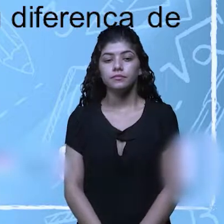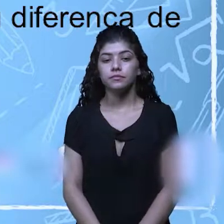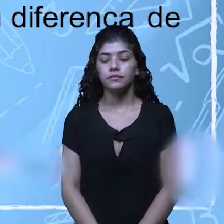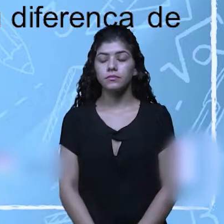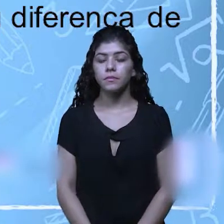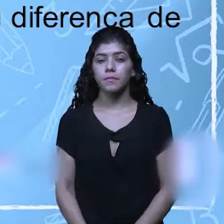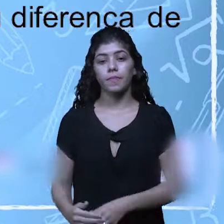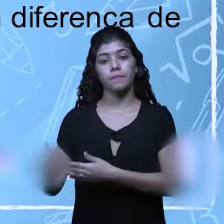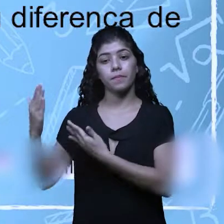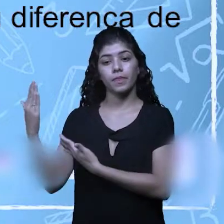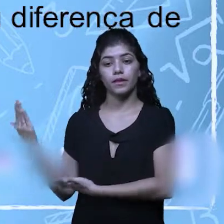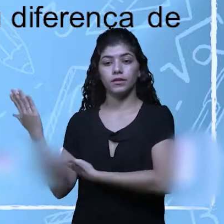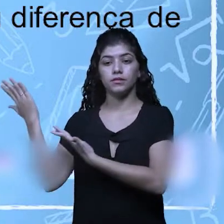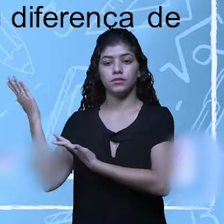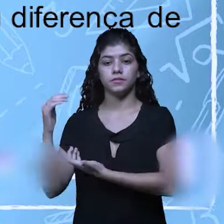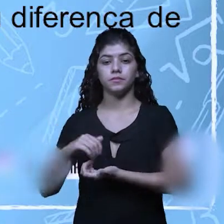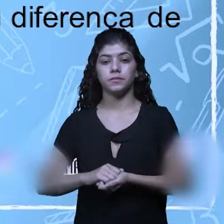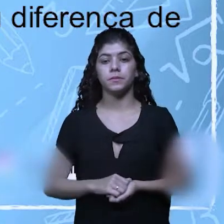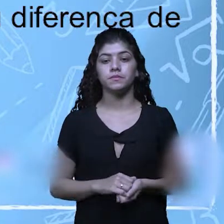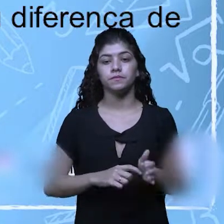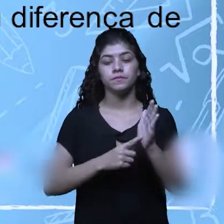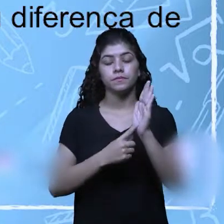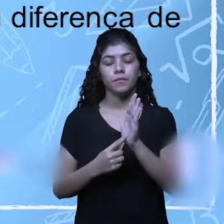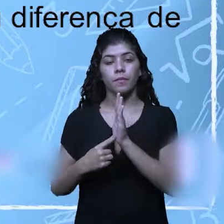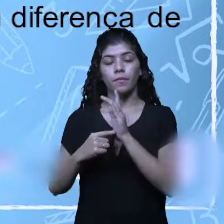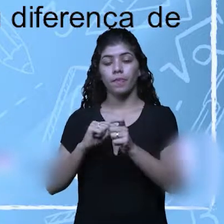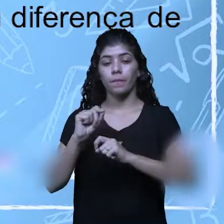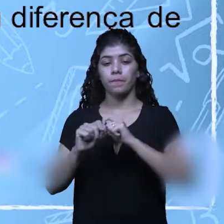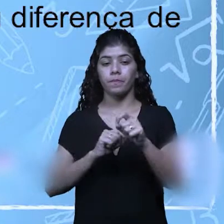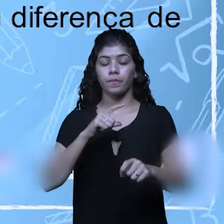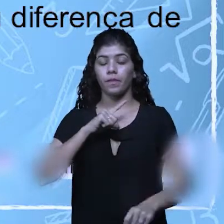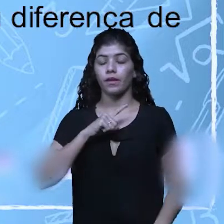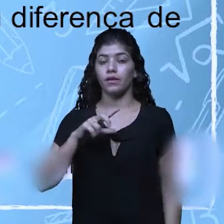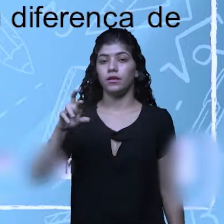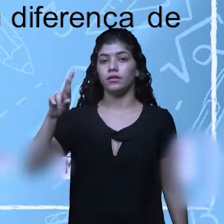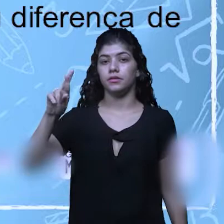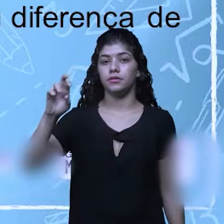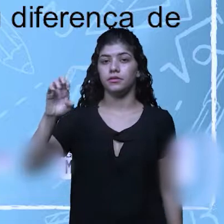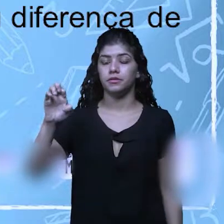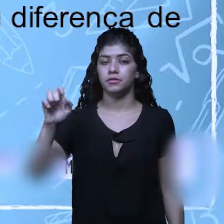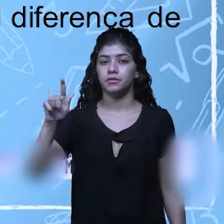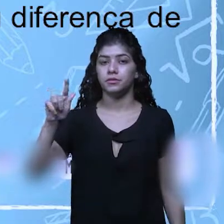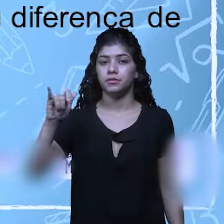resistência elétrica, como está representado aqui, nós temos um resistorzinho, como vocês